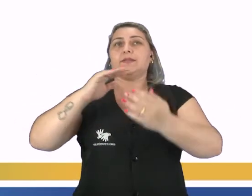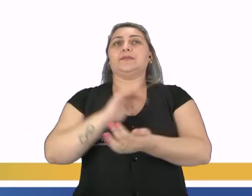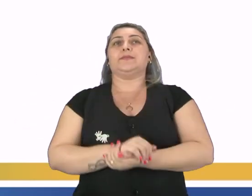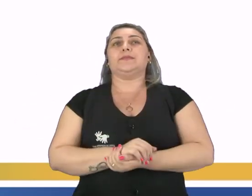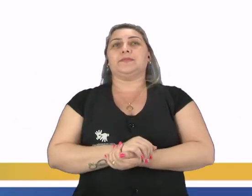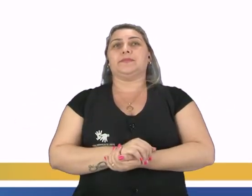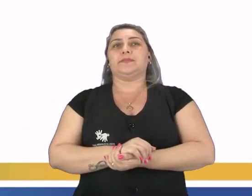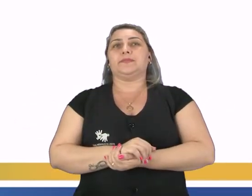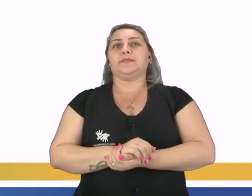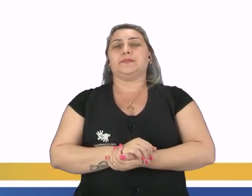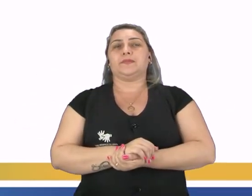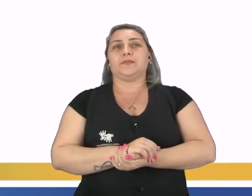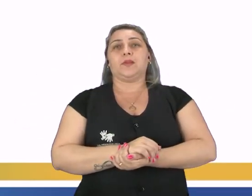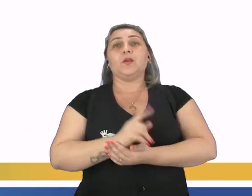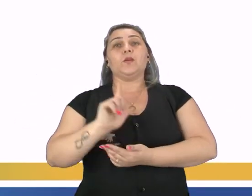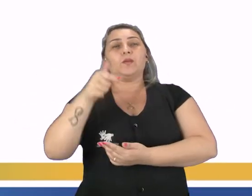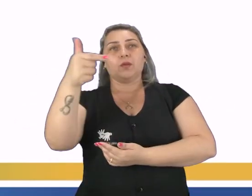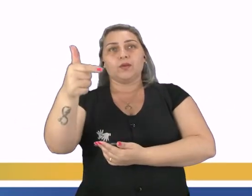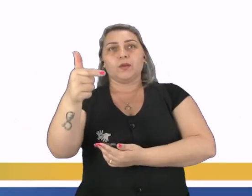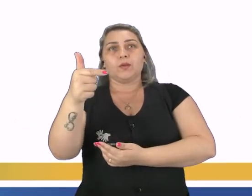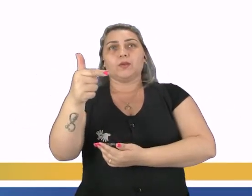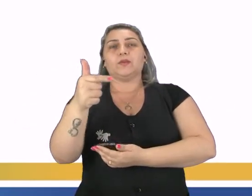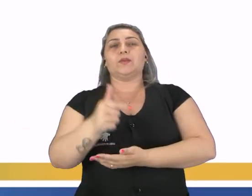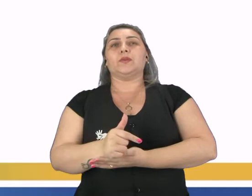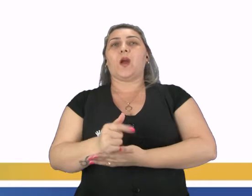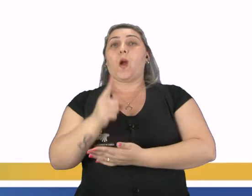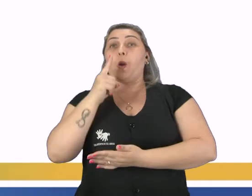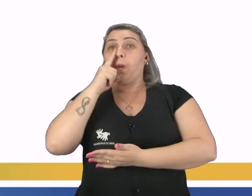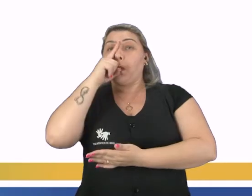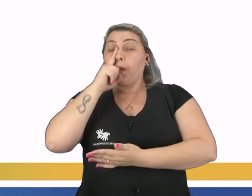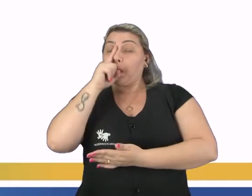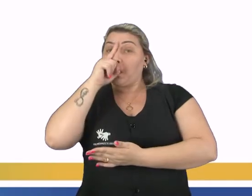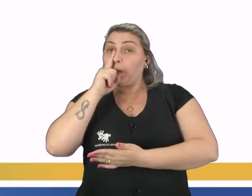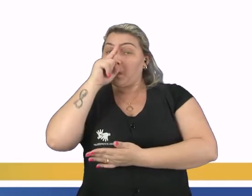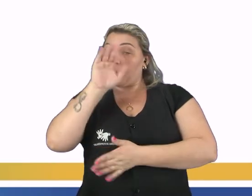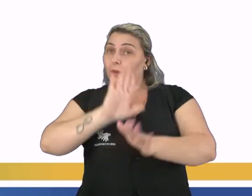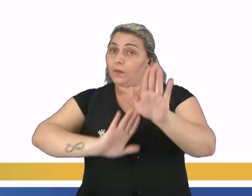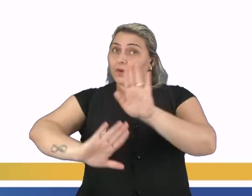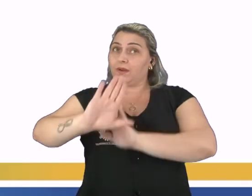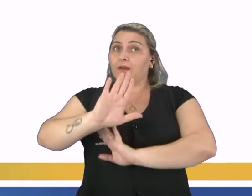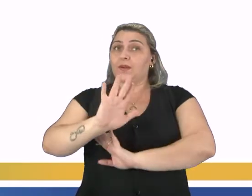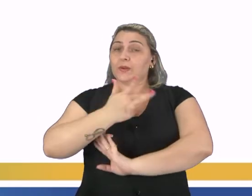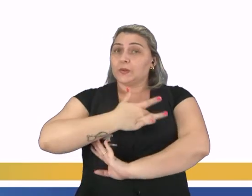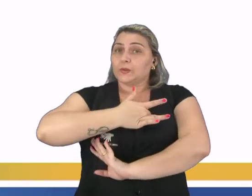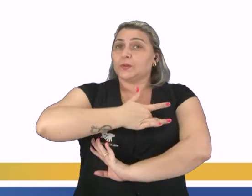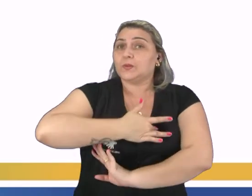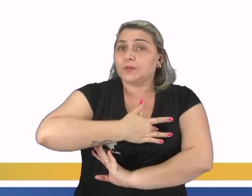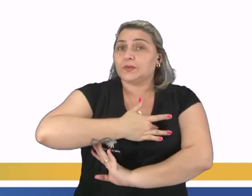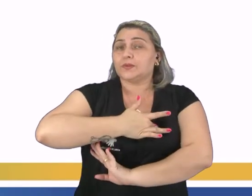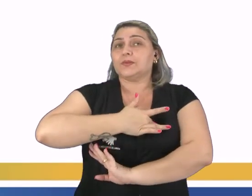linguagem barbarismo. Olha o outro, cuidado. Muitas pessoas falam a palavra